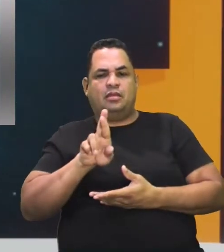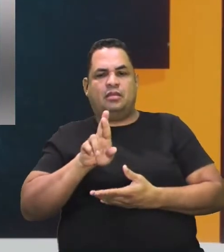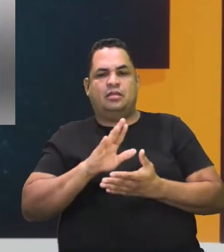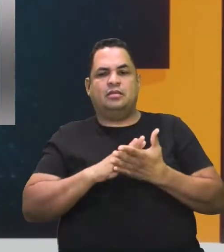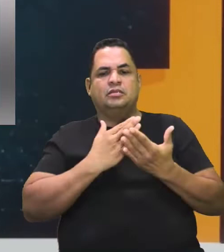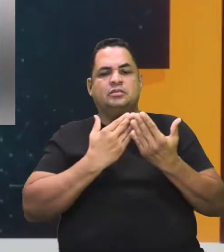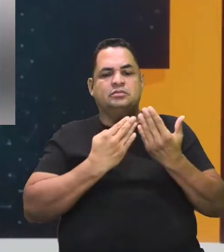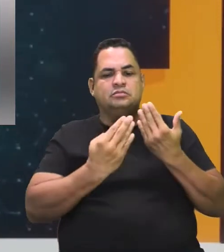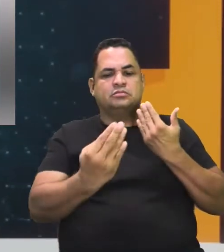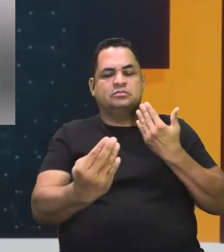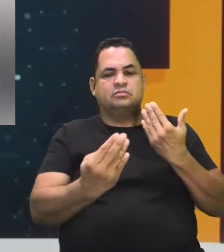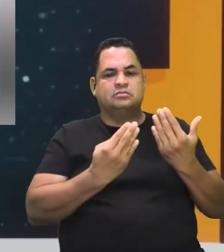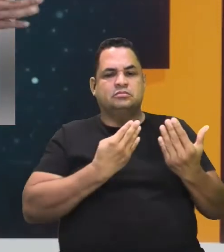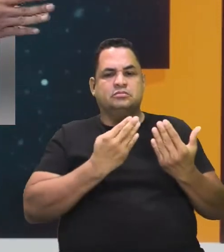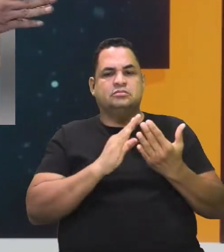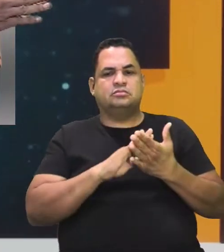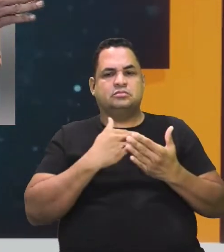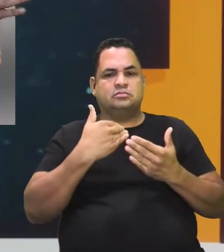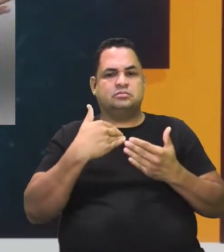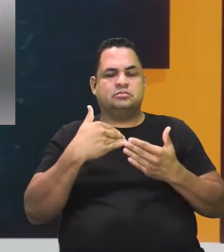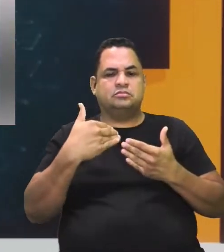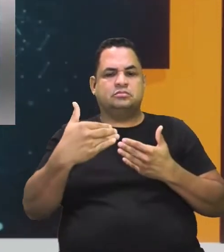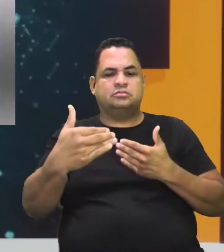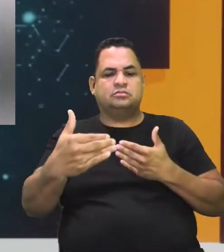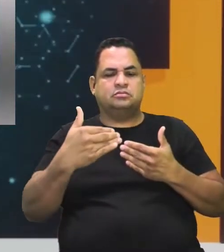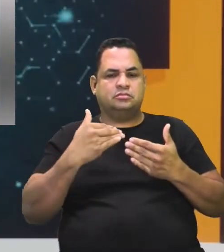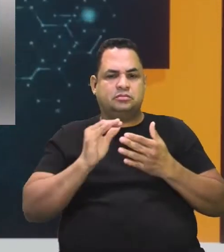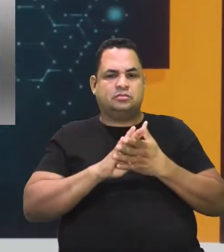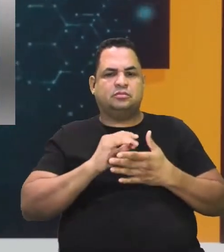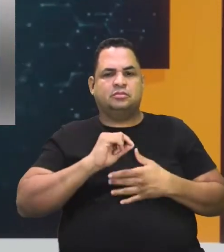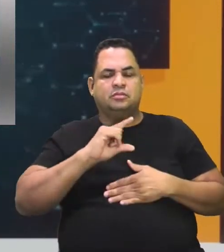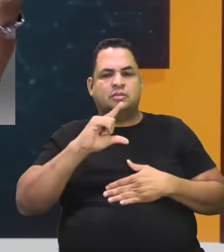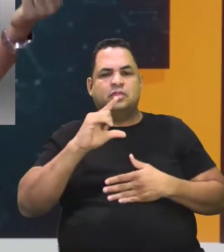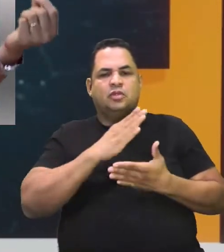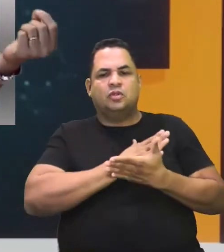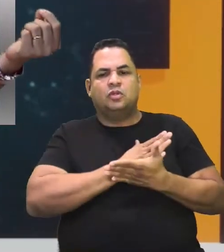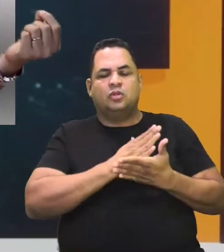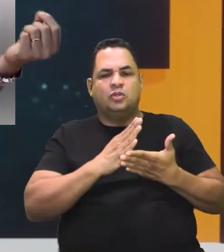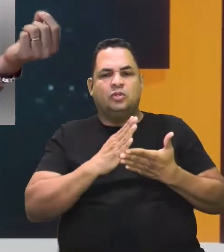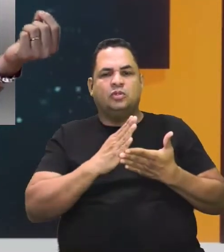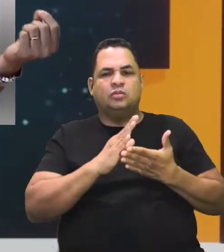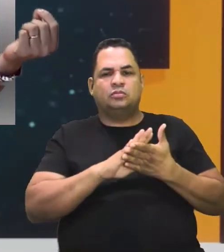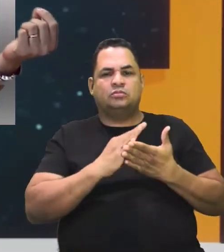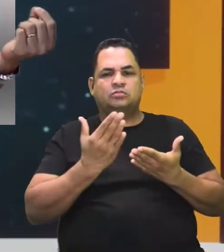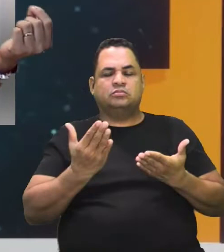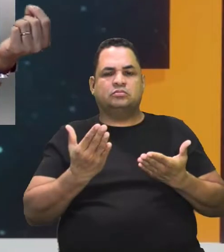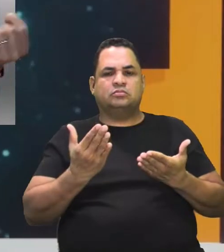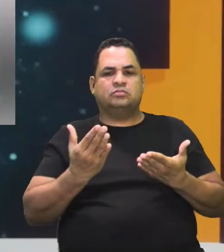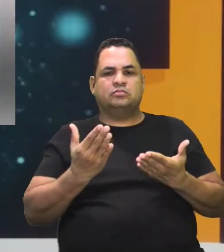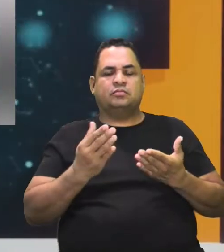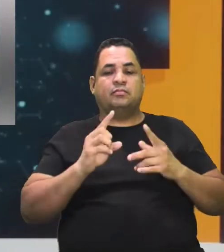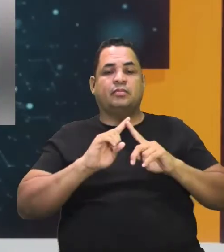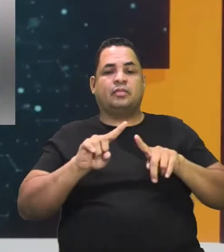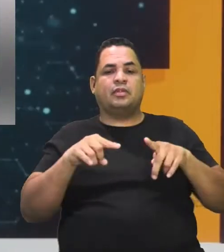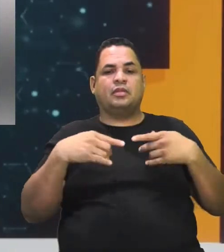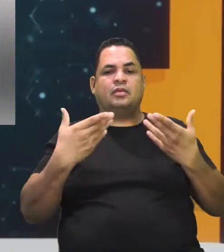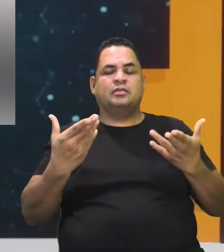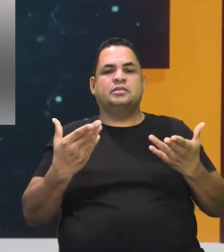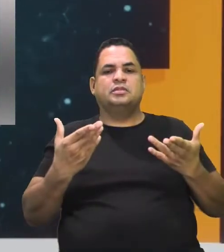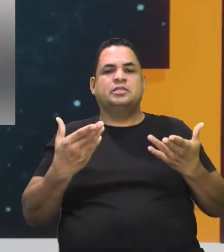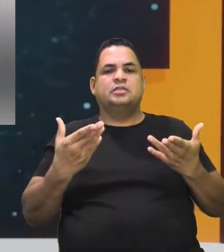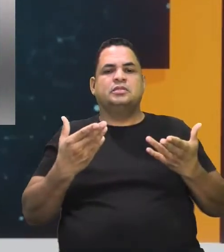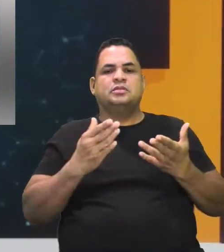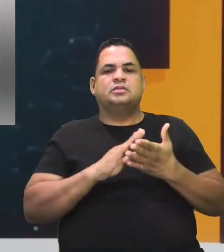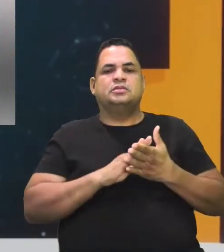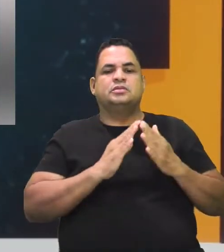mas ela vai aumentando num segmento, né, de acordo com onde ela começa para onde ela está indo. Só que se você, de